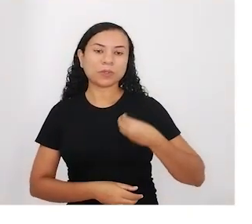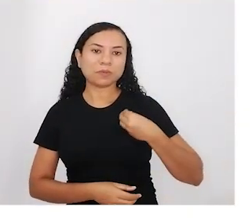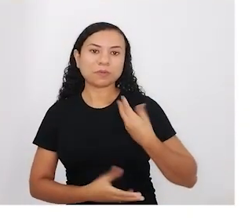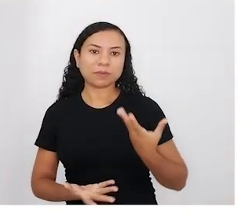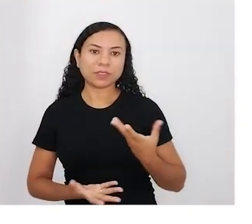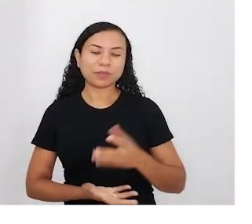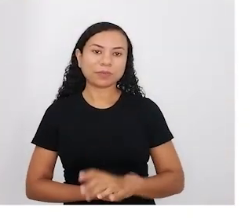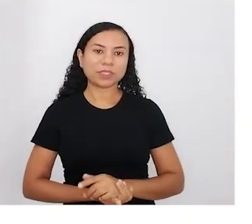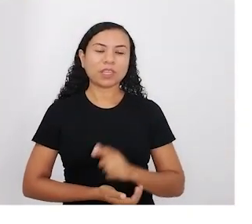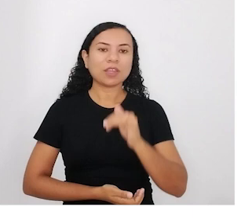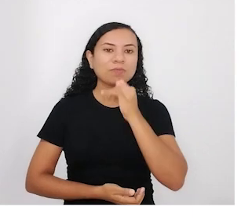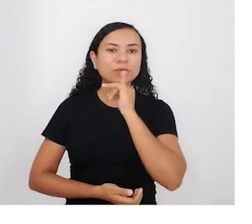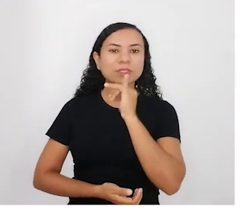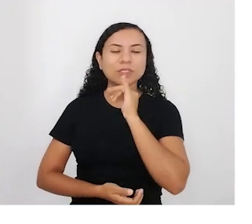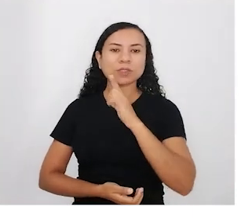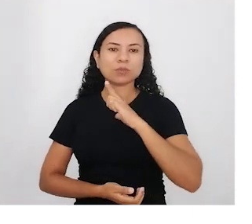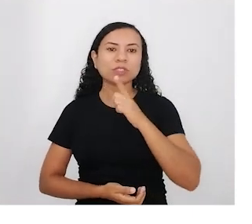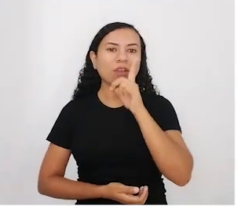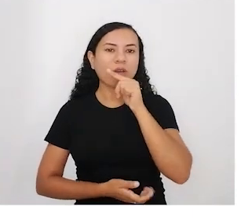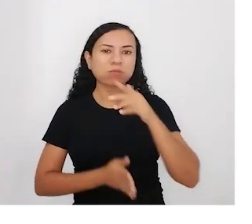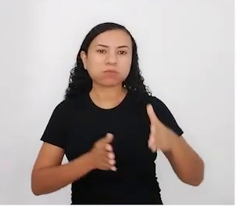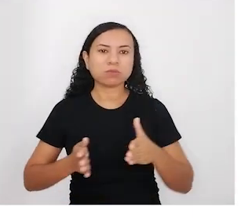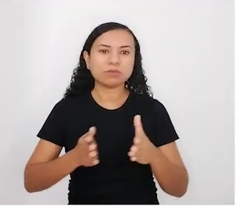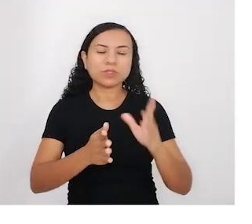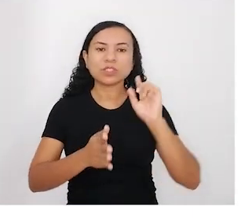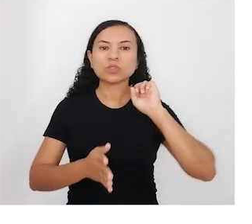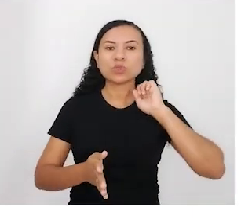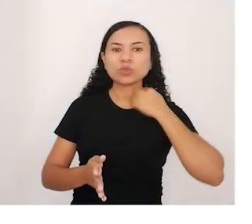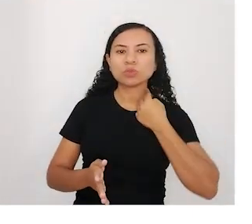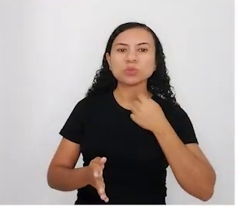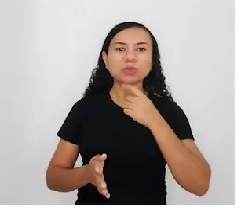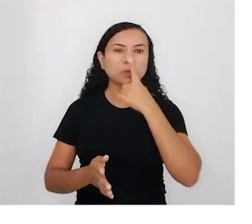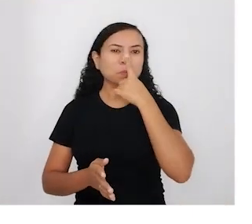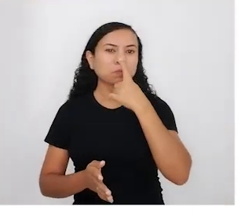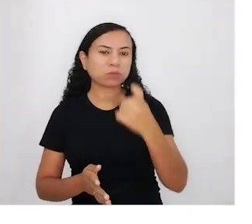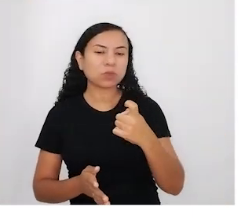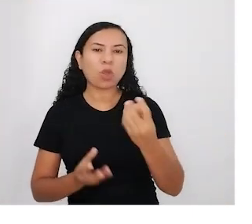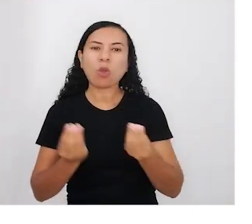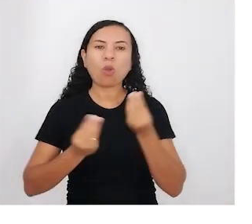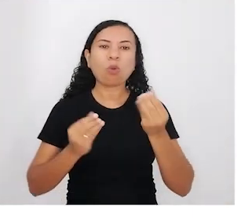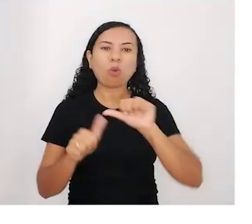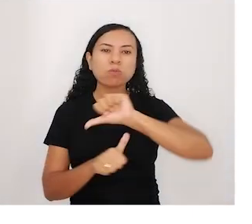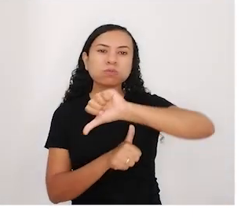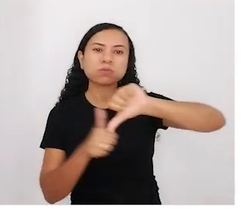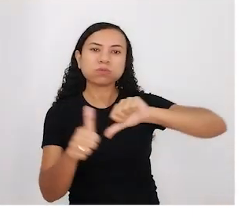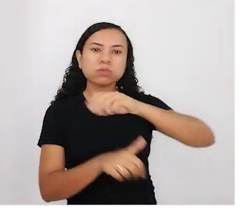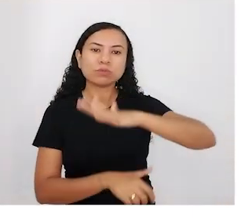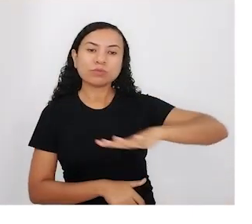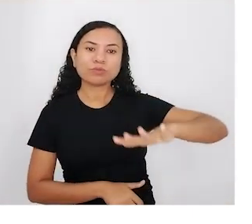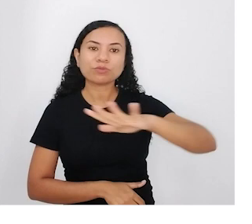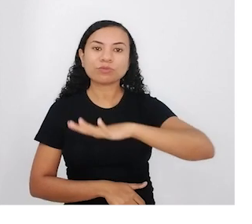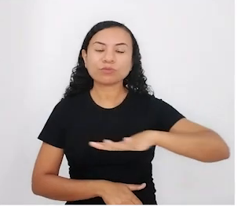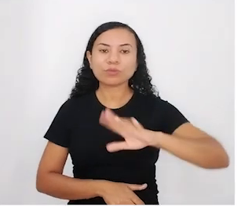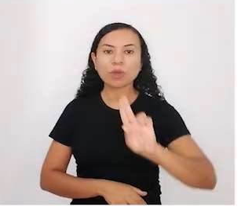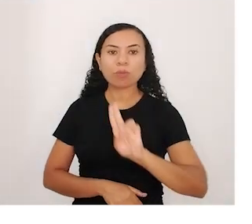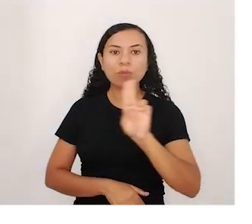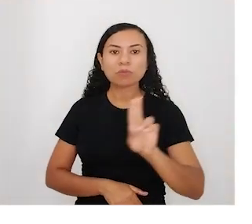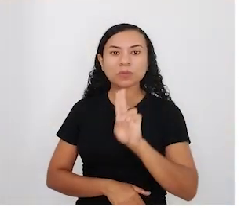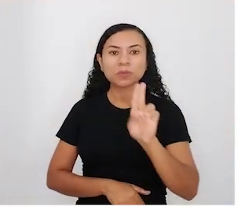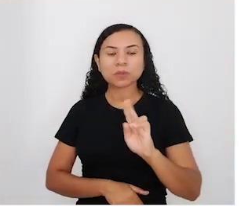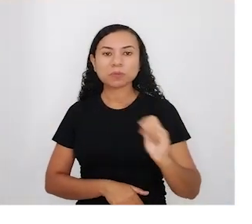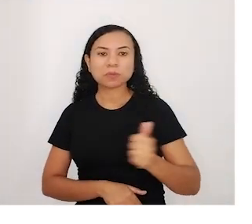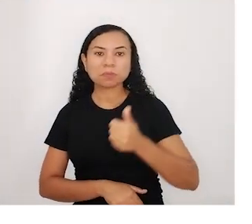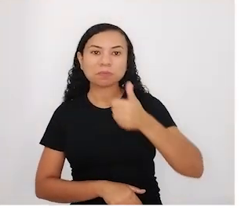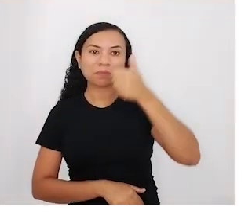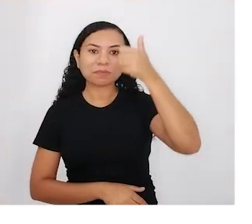a contaminação de rios e lagos. Será que eu consigo fazer uma alteração do ambiente usando organismos vivos ou produtos feitos